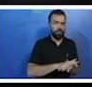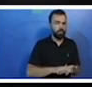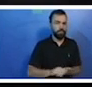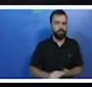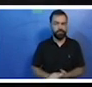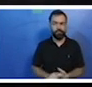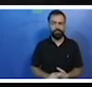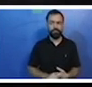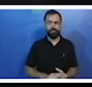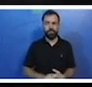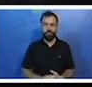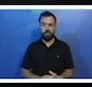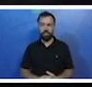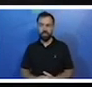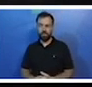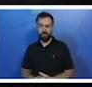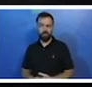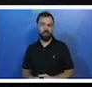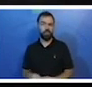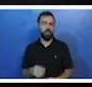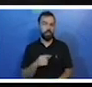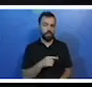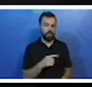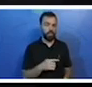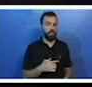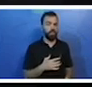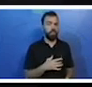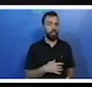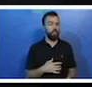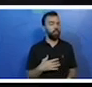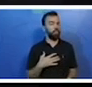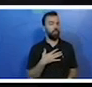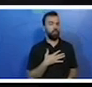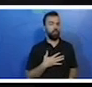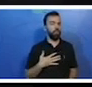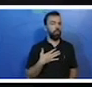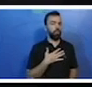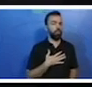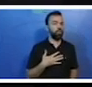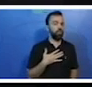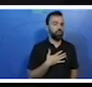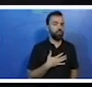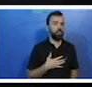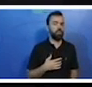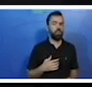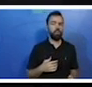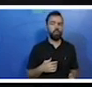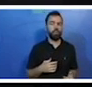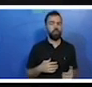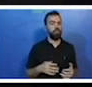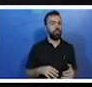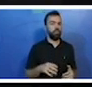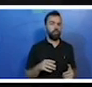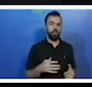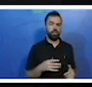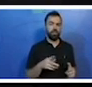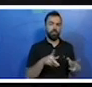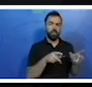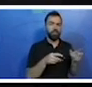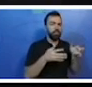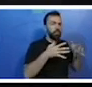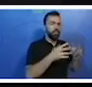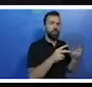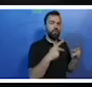para prazer, a gente faz para se sentir bem. Então, eu quero andar de bicicleta hoje para sentir aquela sensação do vento no corpo, para